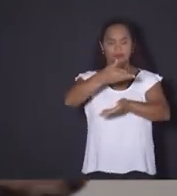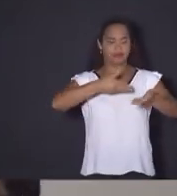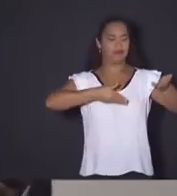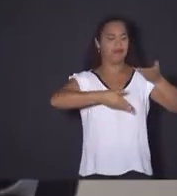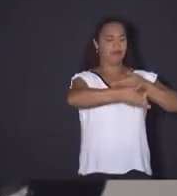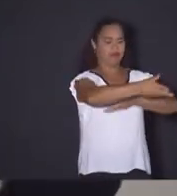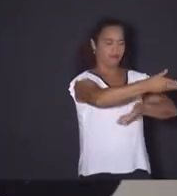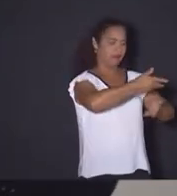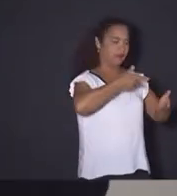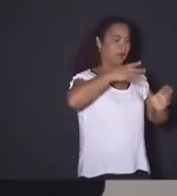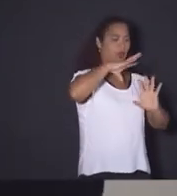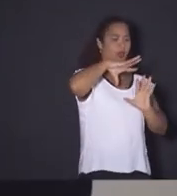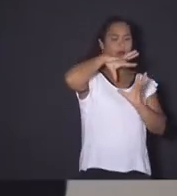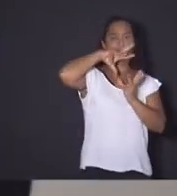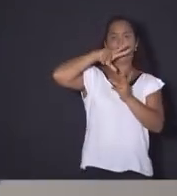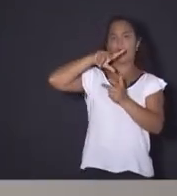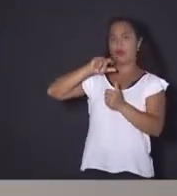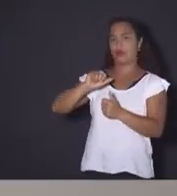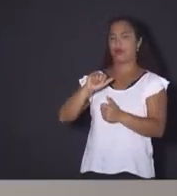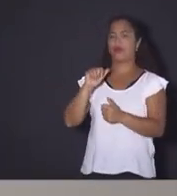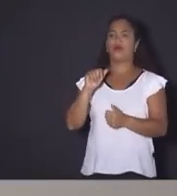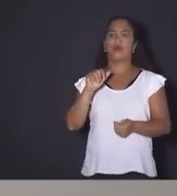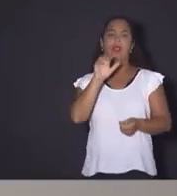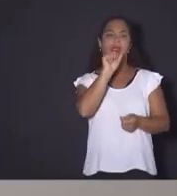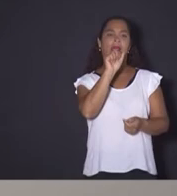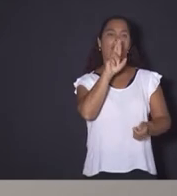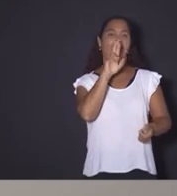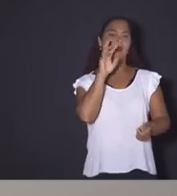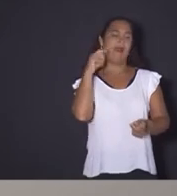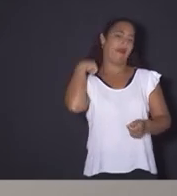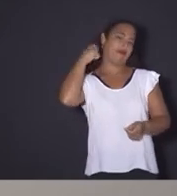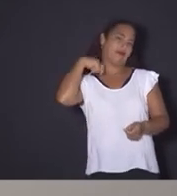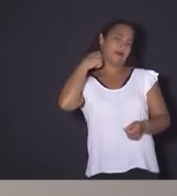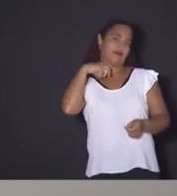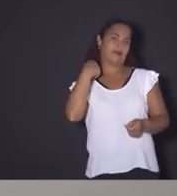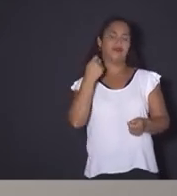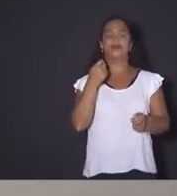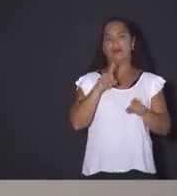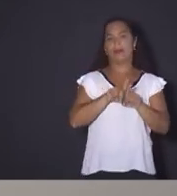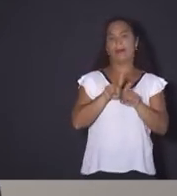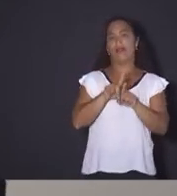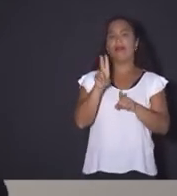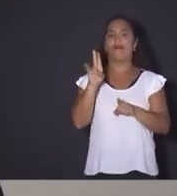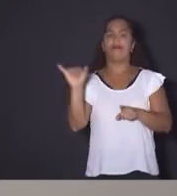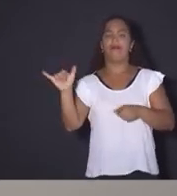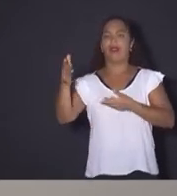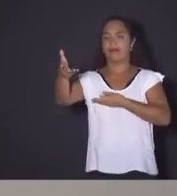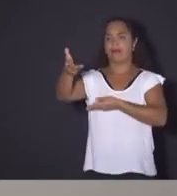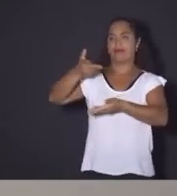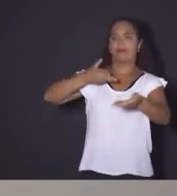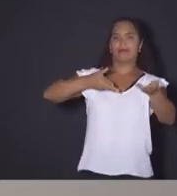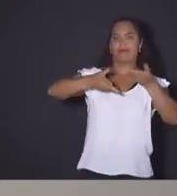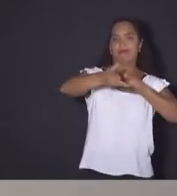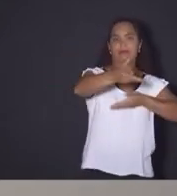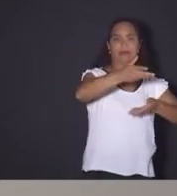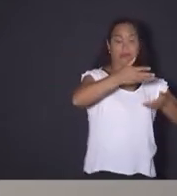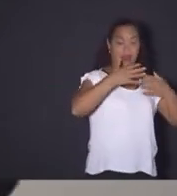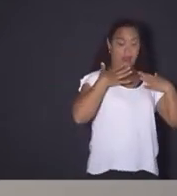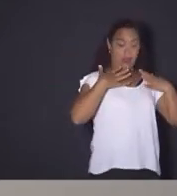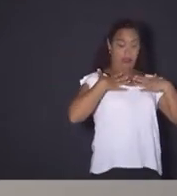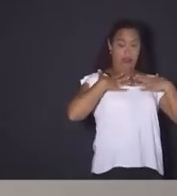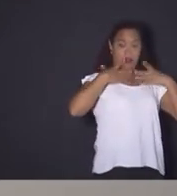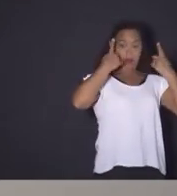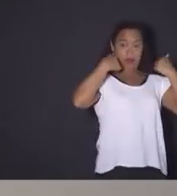mundo, de os artistas iriam se relacionar com o seu público, e não estava previsto, por exemplo, que entre mim, artista, e o meu público,